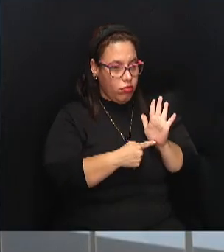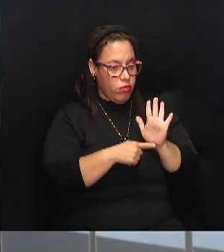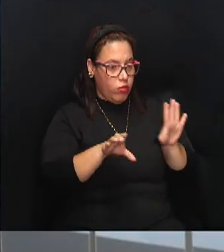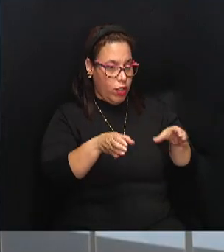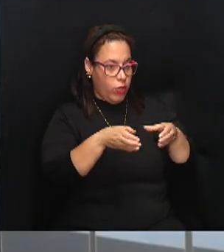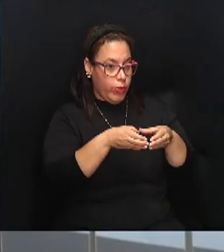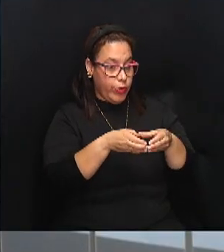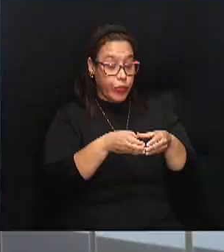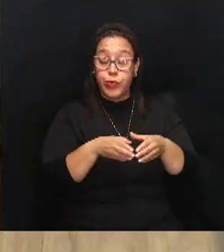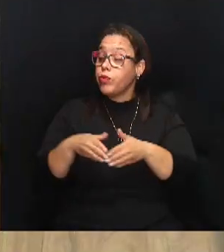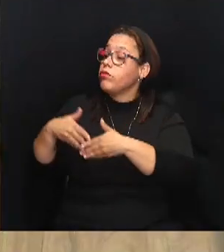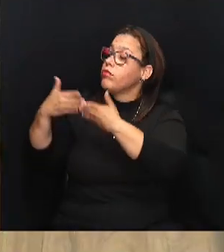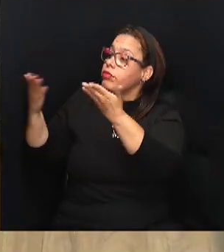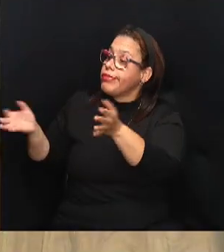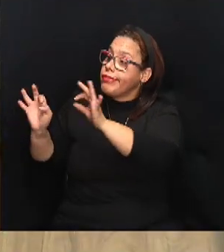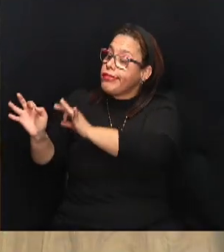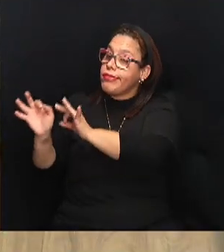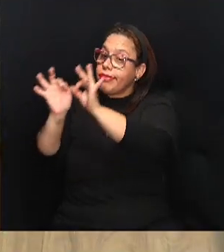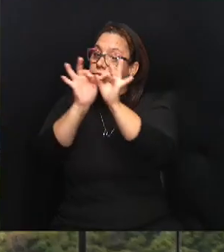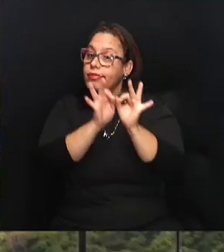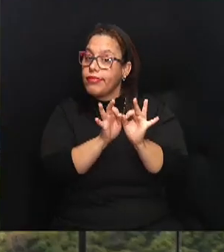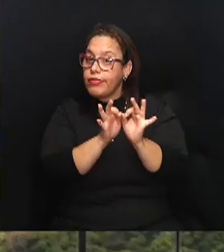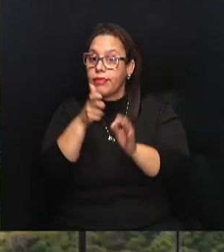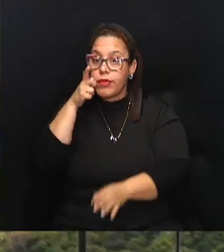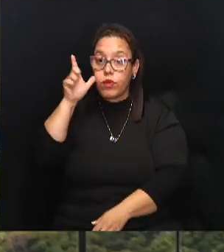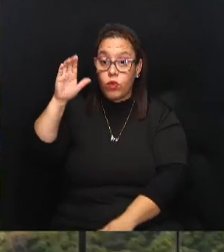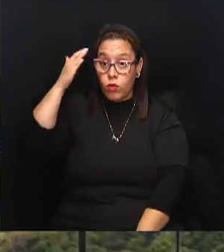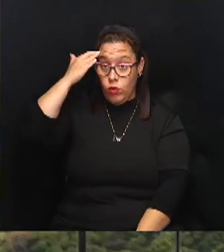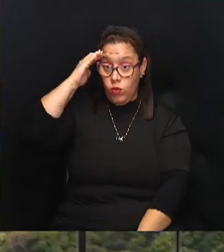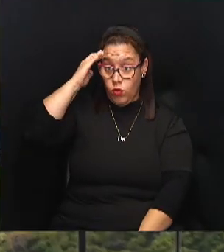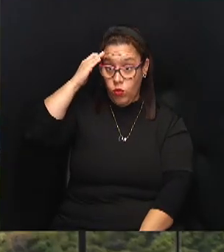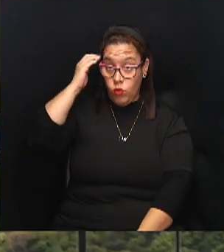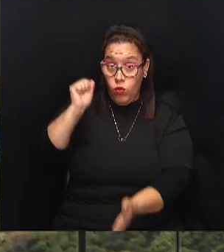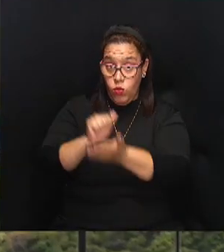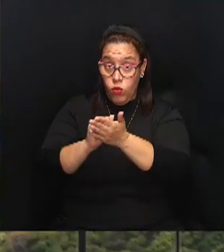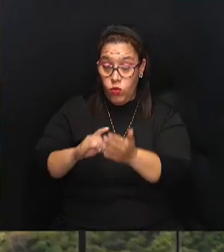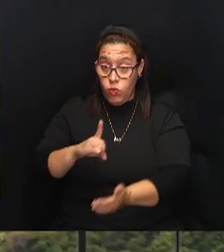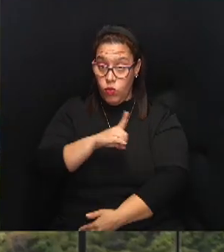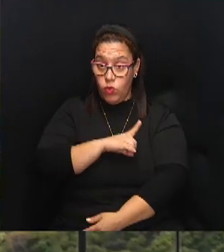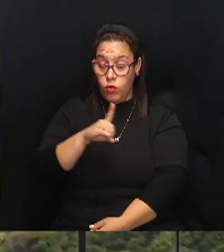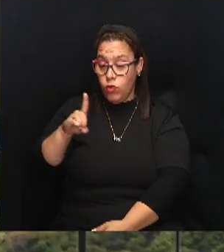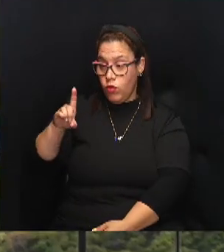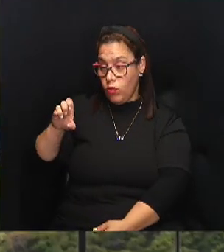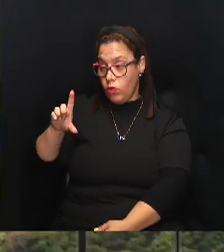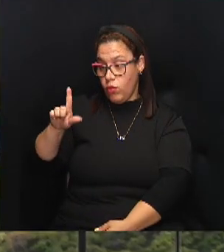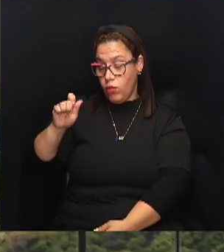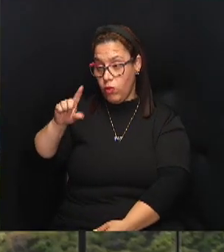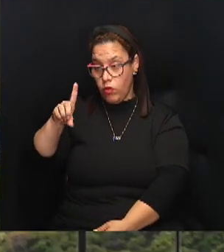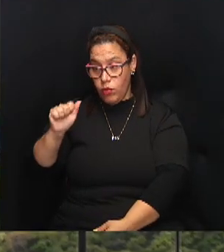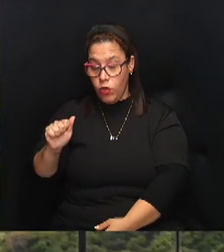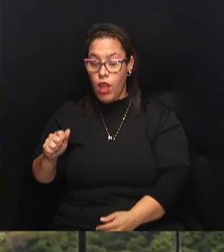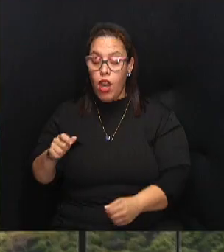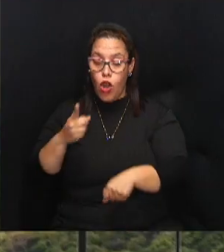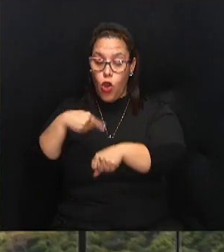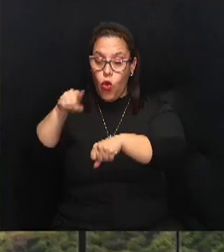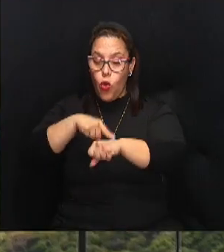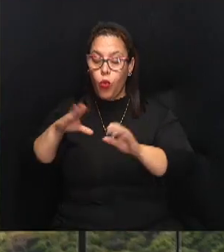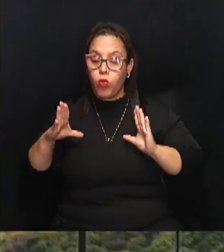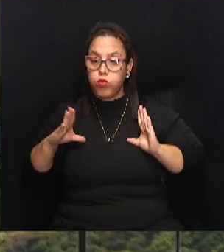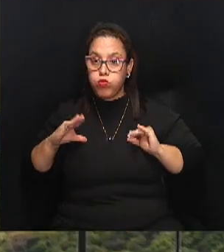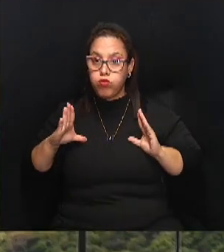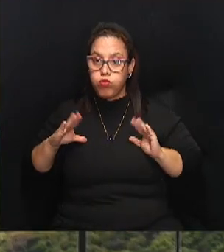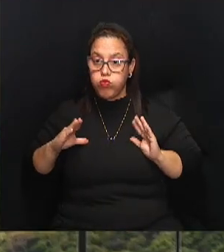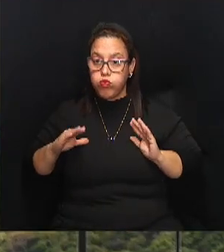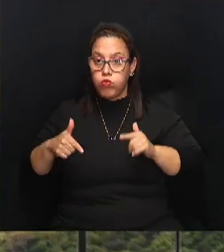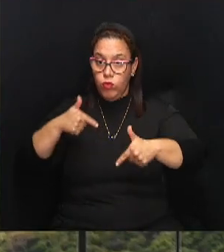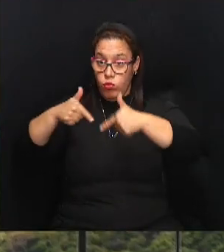comissão. Para quem está nos acompanhando e conseguir entender esta atividade delegada no horário de folga, então, este trabalho